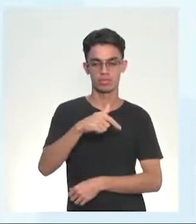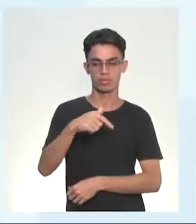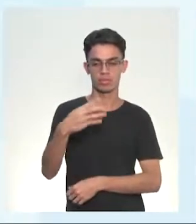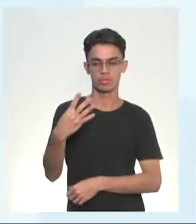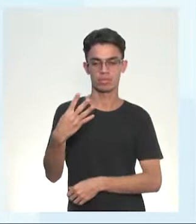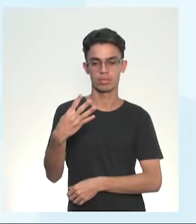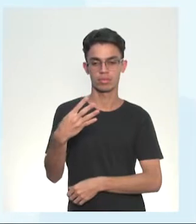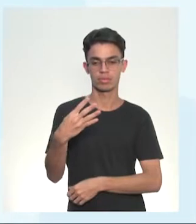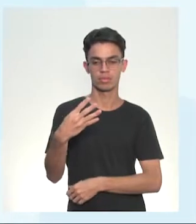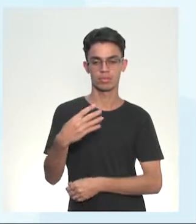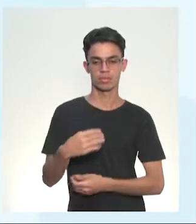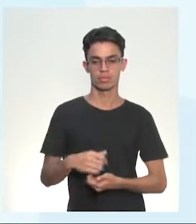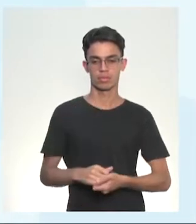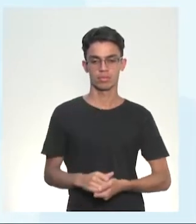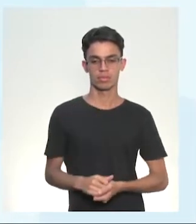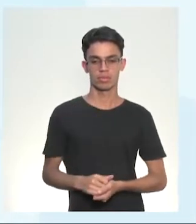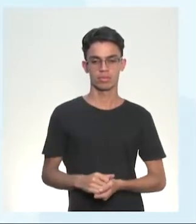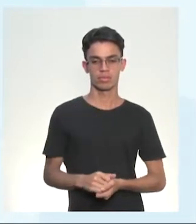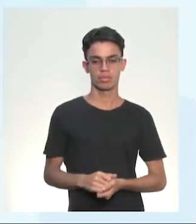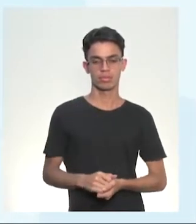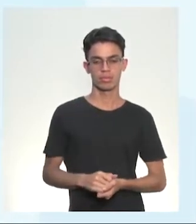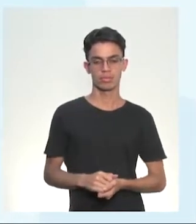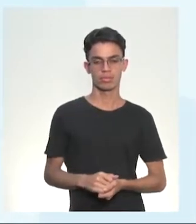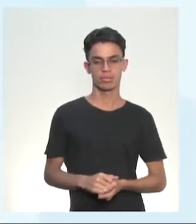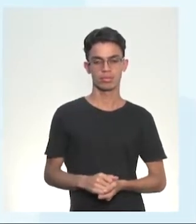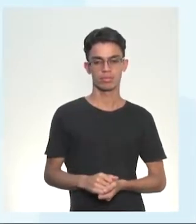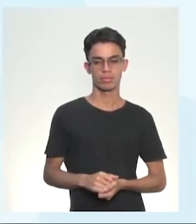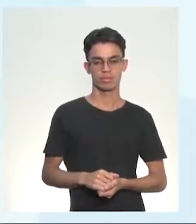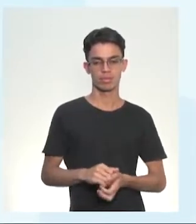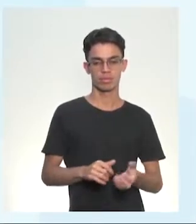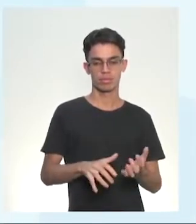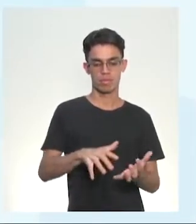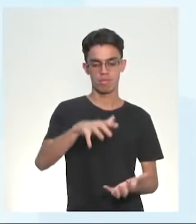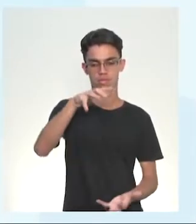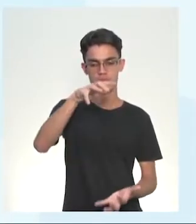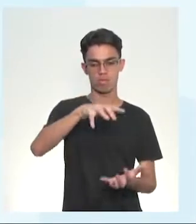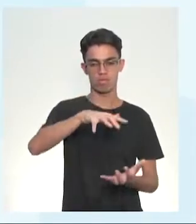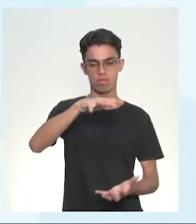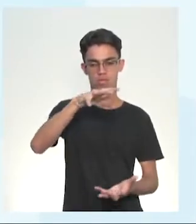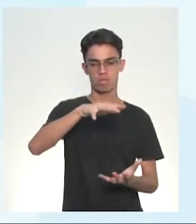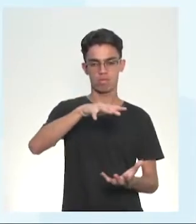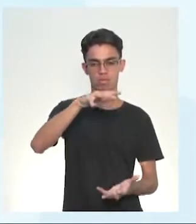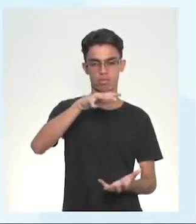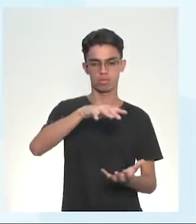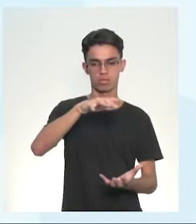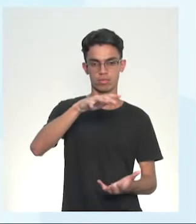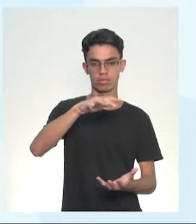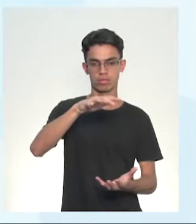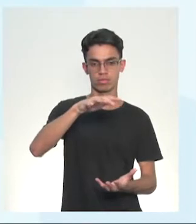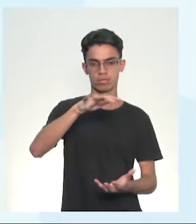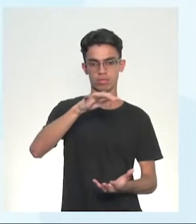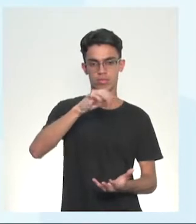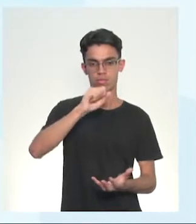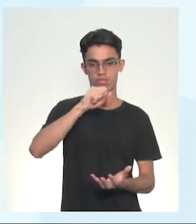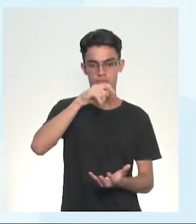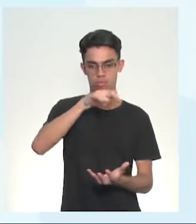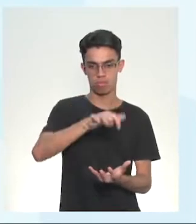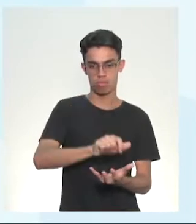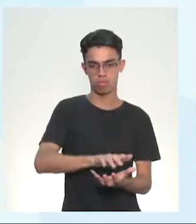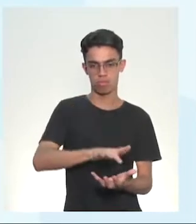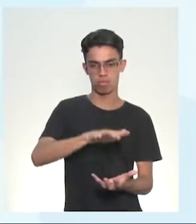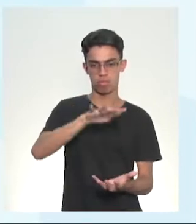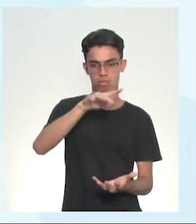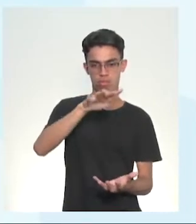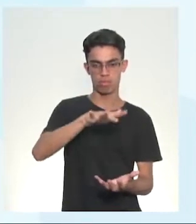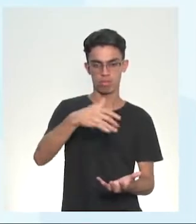74. Para encher um tanque, são necessários 30 recipientes de 6 litros